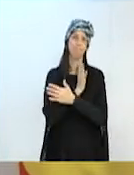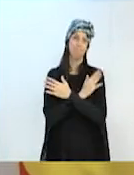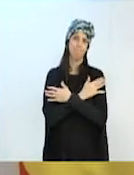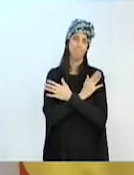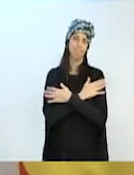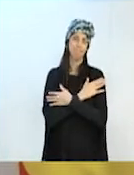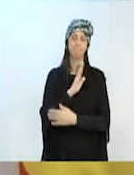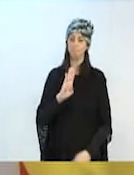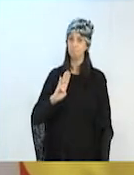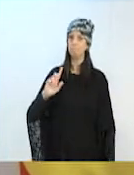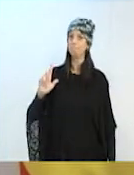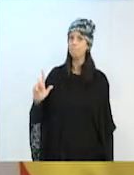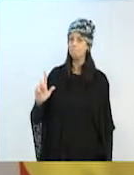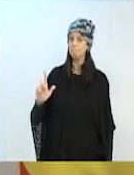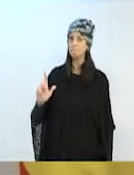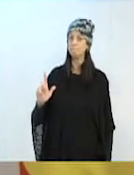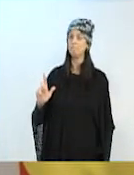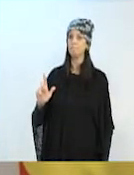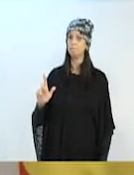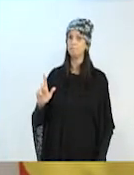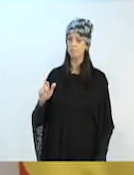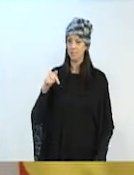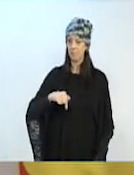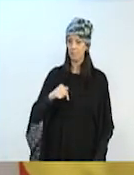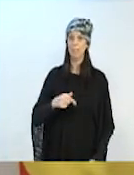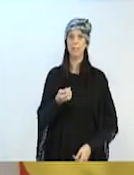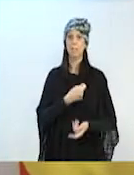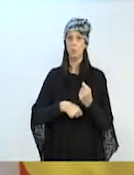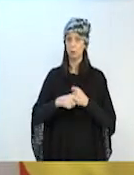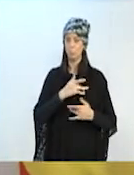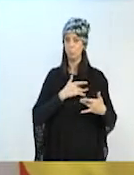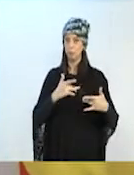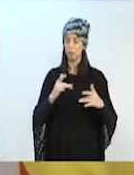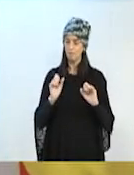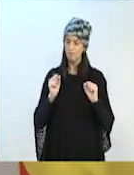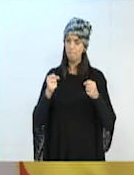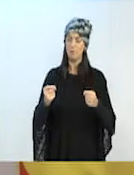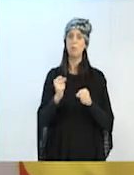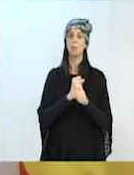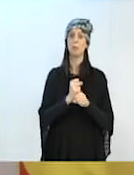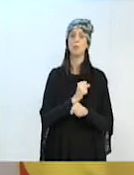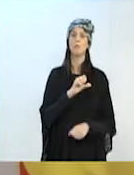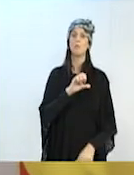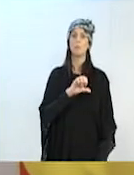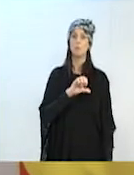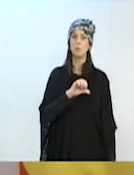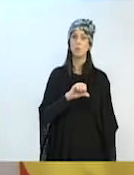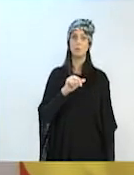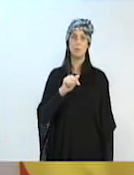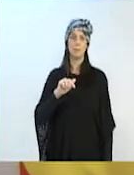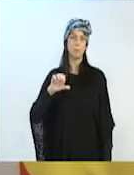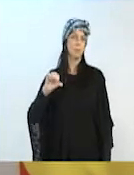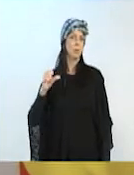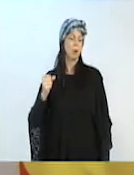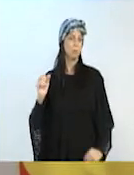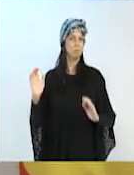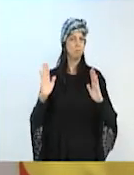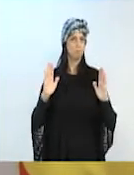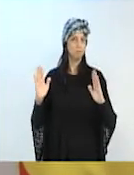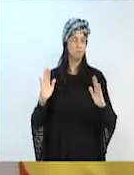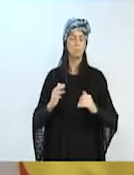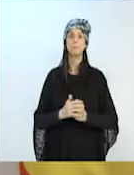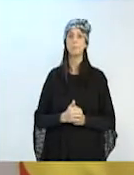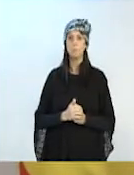Blumenau, a força da economia solidária foi nos anos 97 e 98, na organização